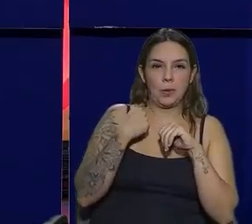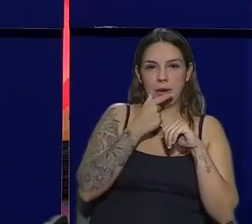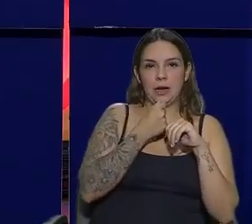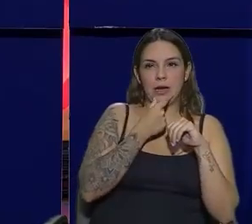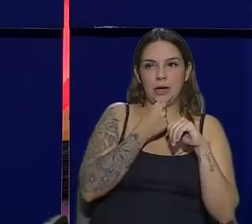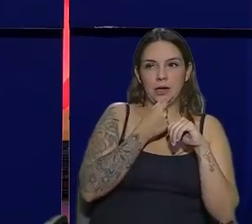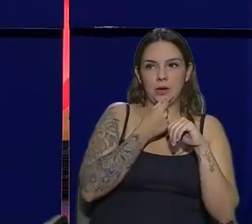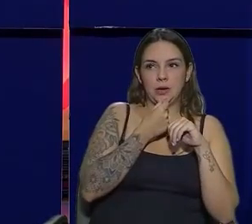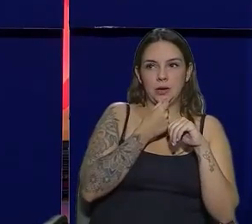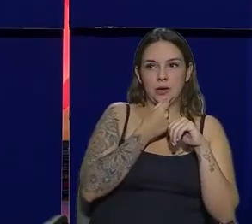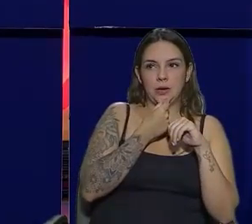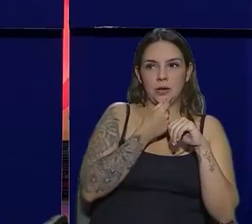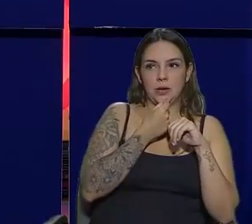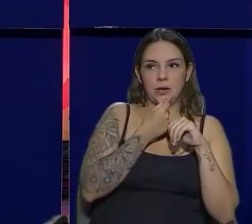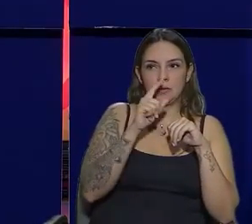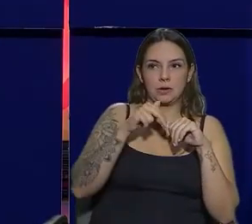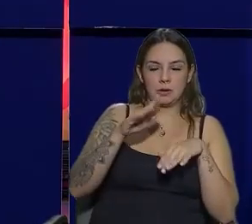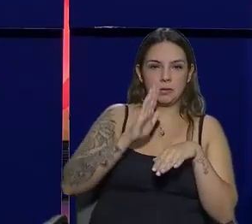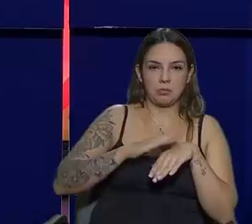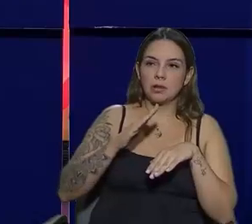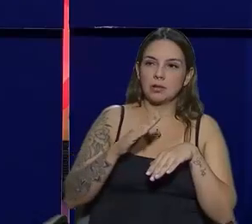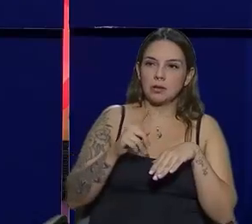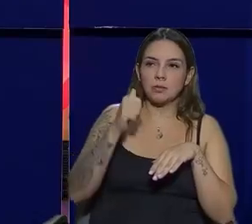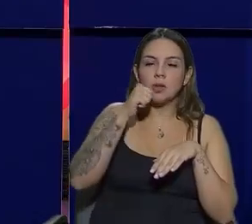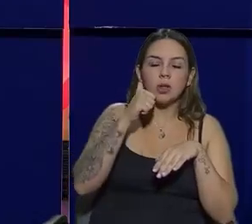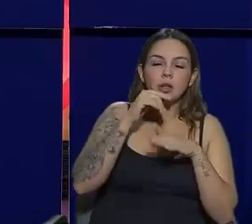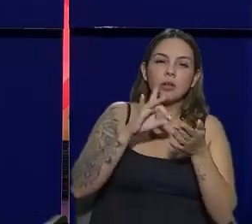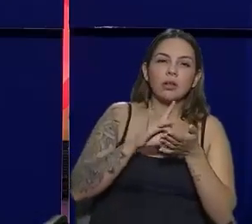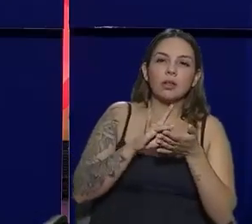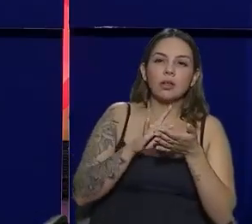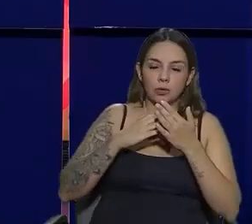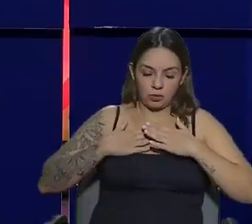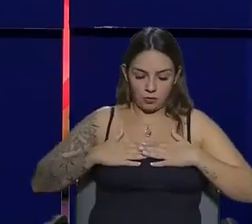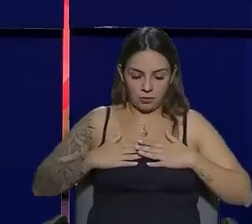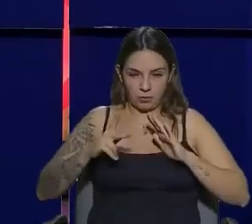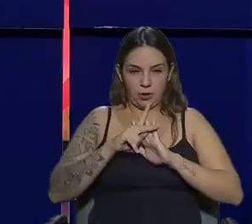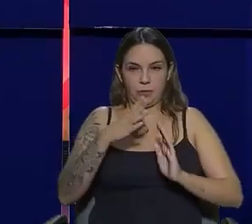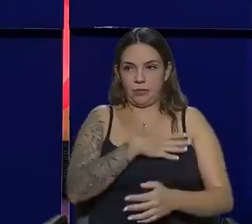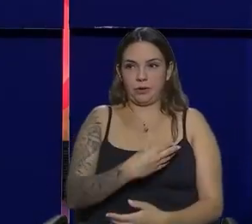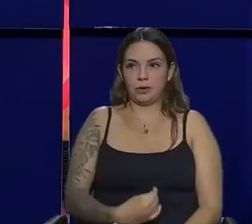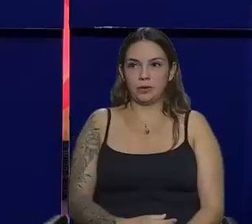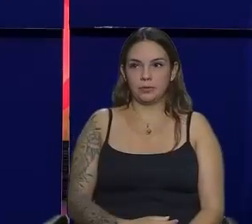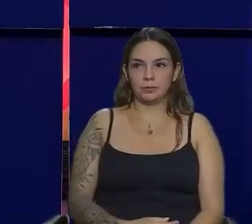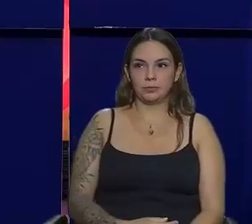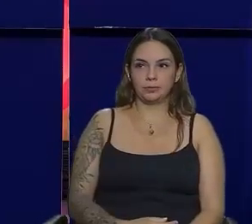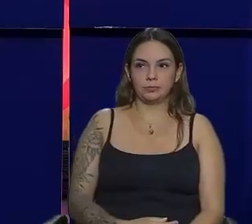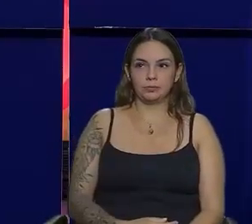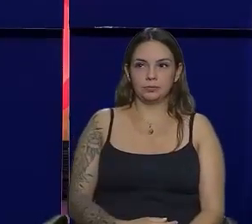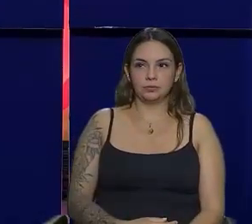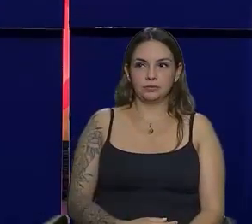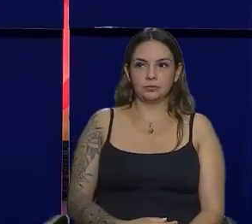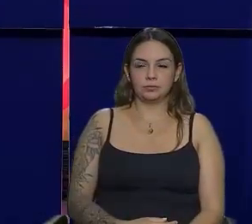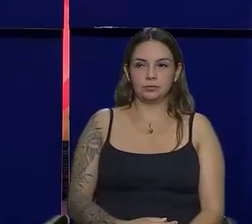menino, não caminhará mais. Então, essa mulher, na verdade, ela está dando banho no próprio filho. Porque coube